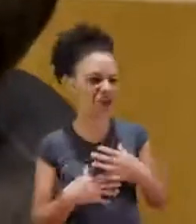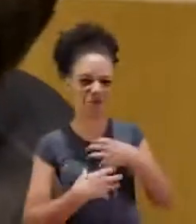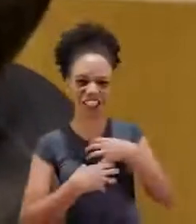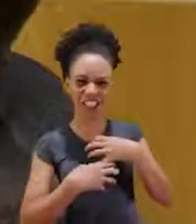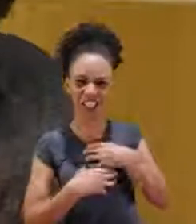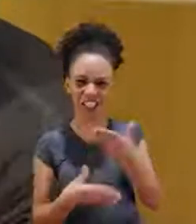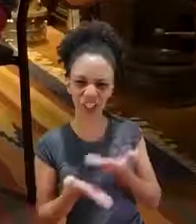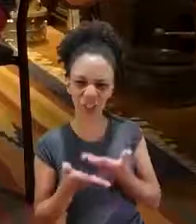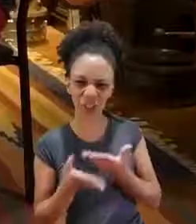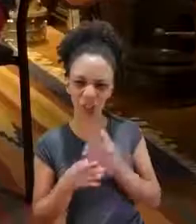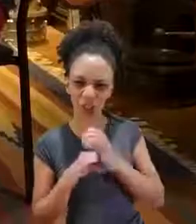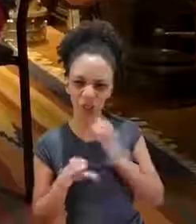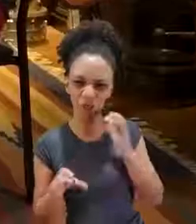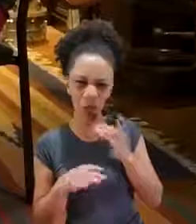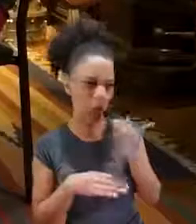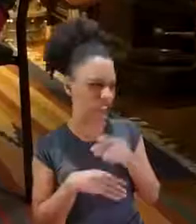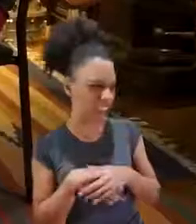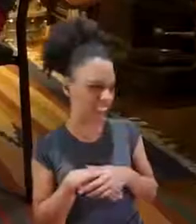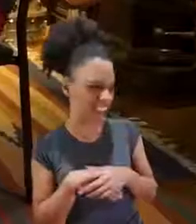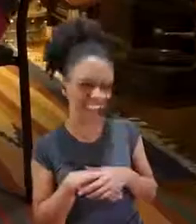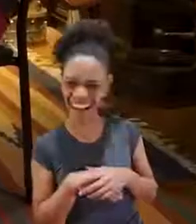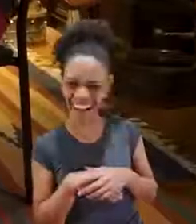de biologia